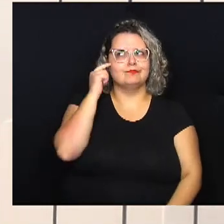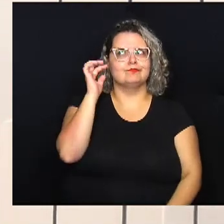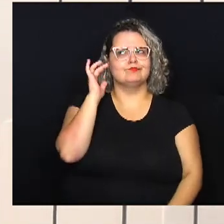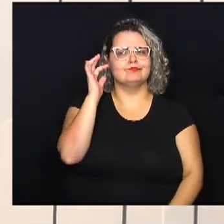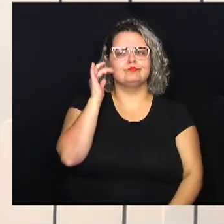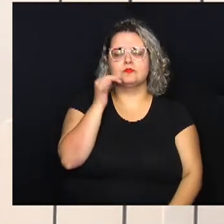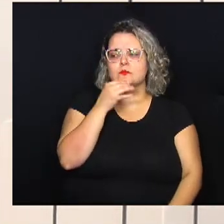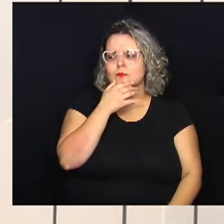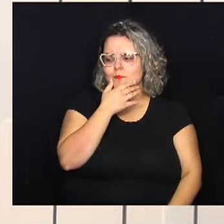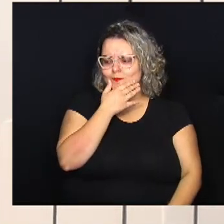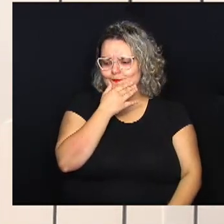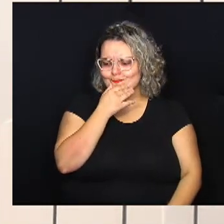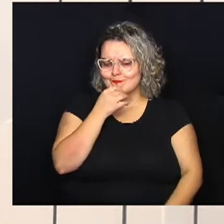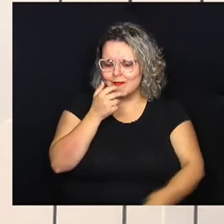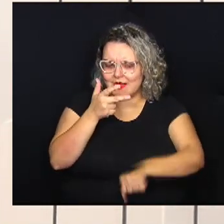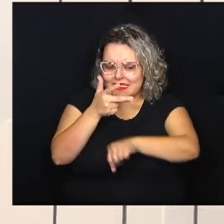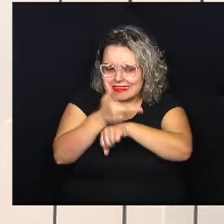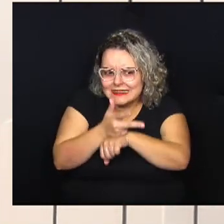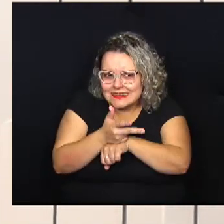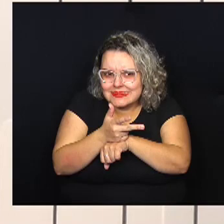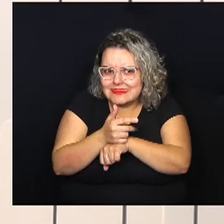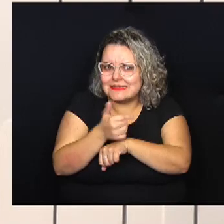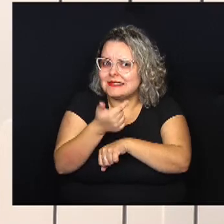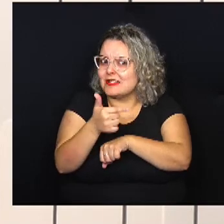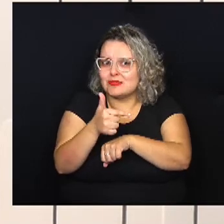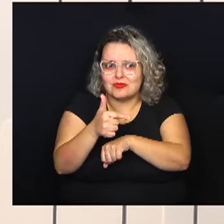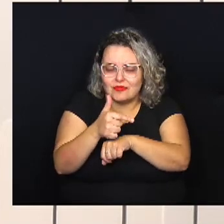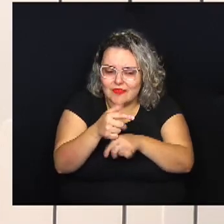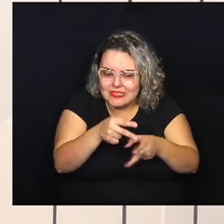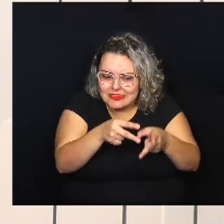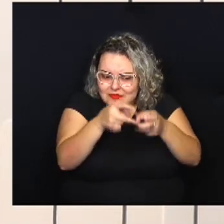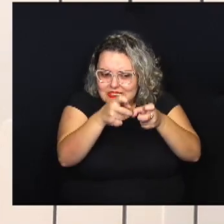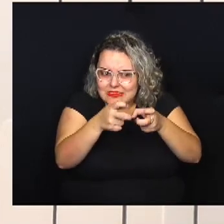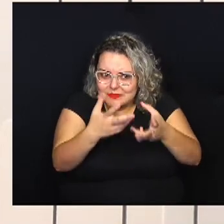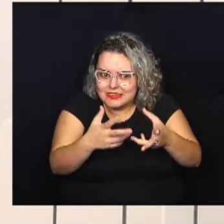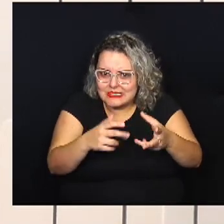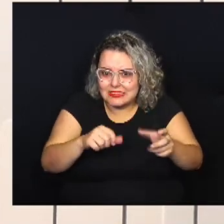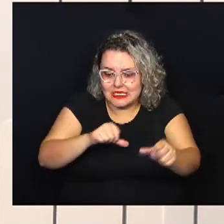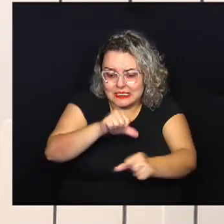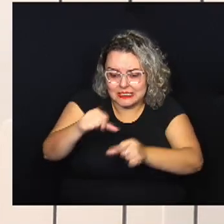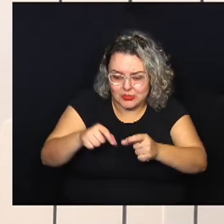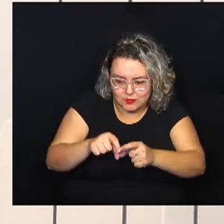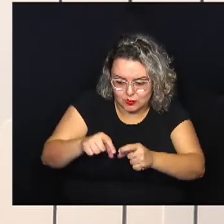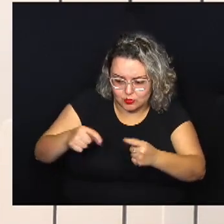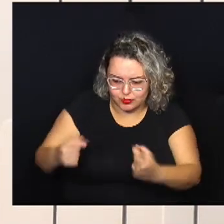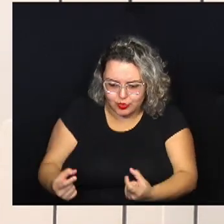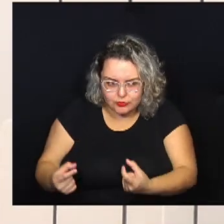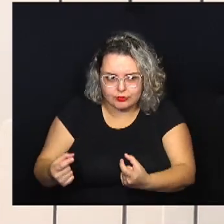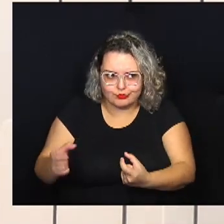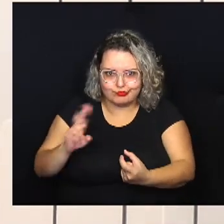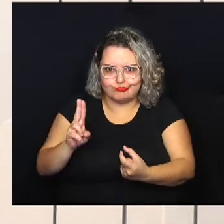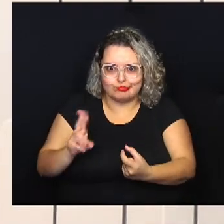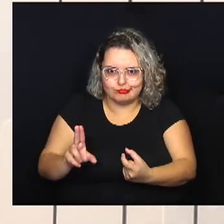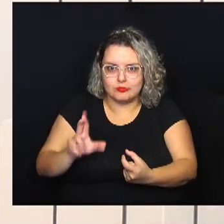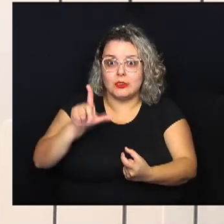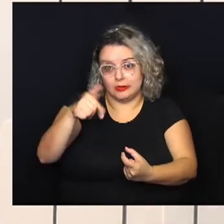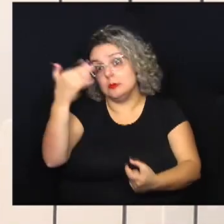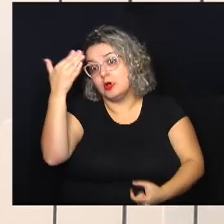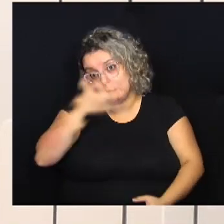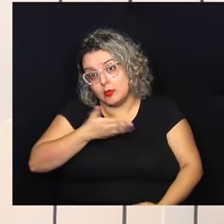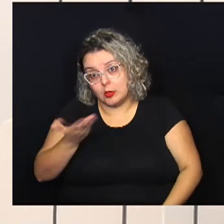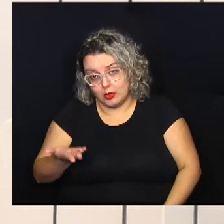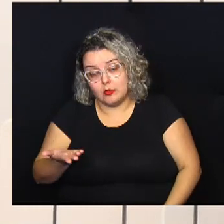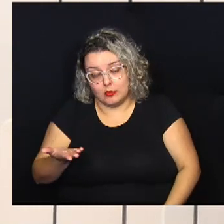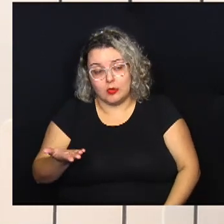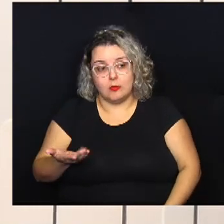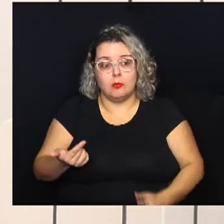Se a câmera de segurança não tivesse filmado essa troca de etiqueta, o que virou depois a prova, comprovando